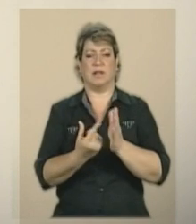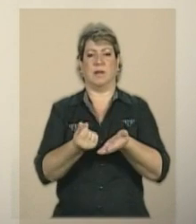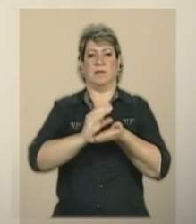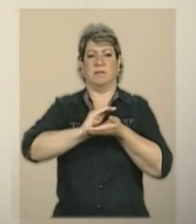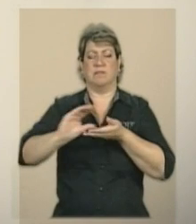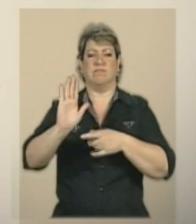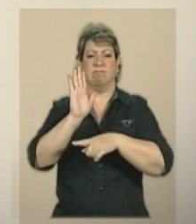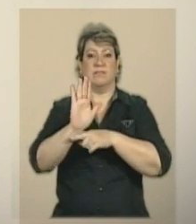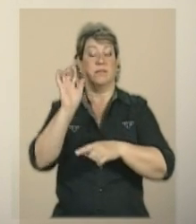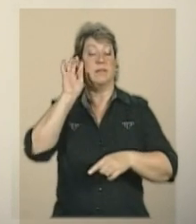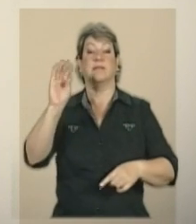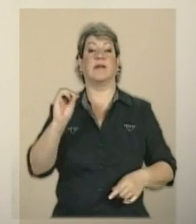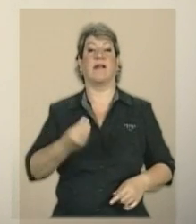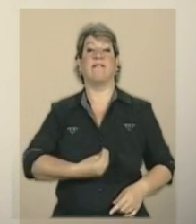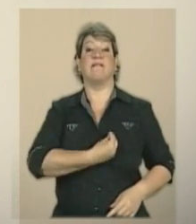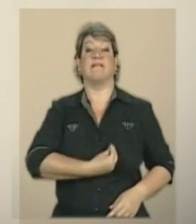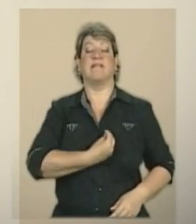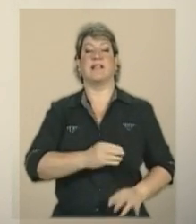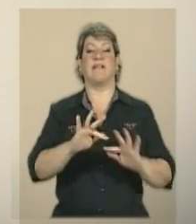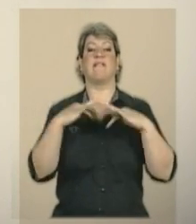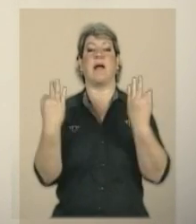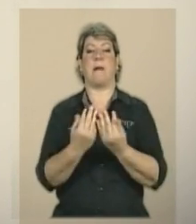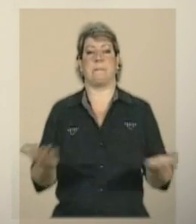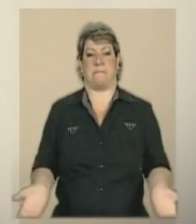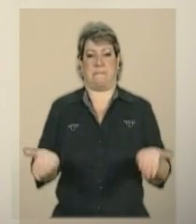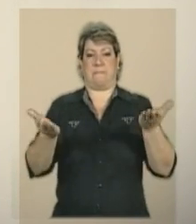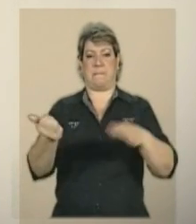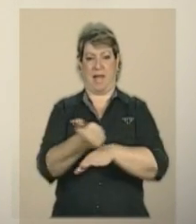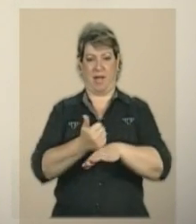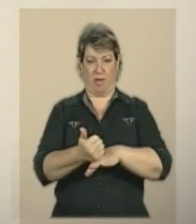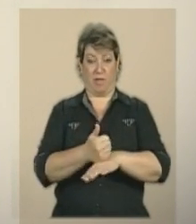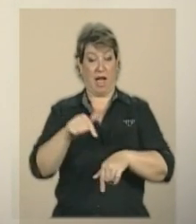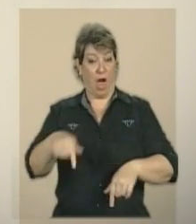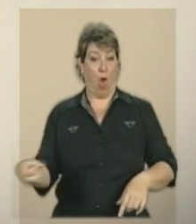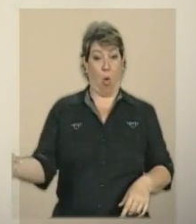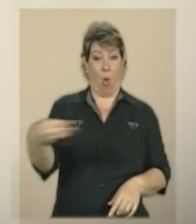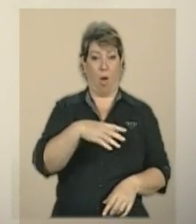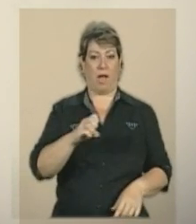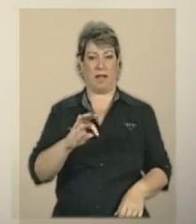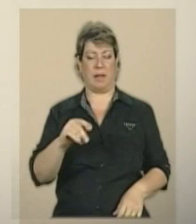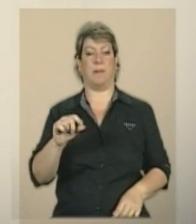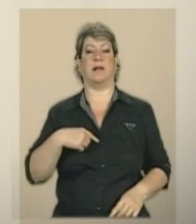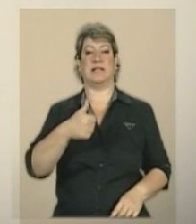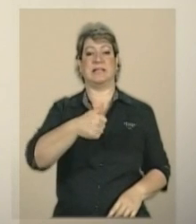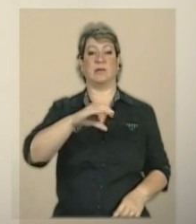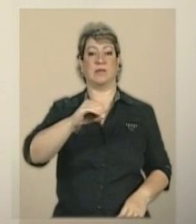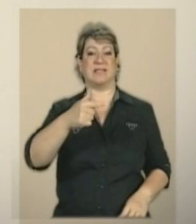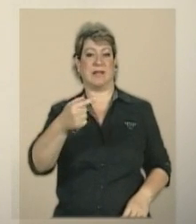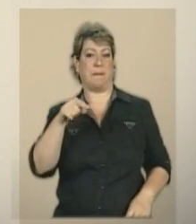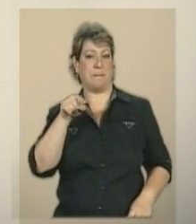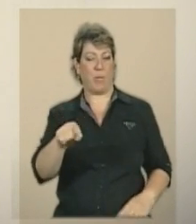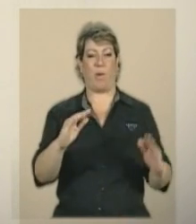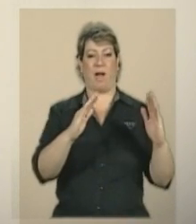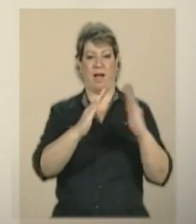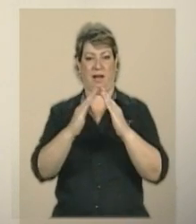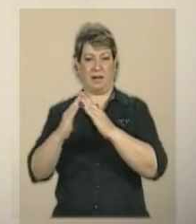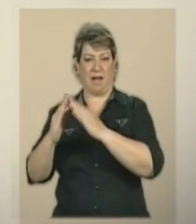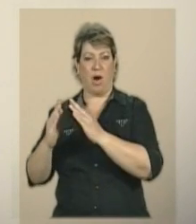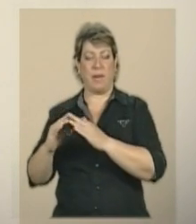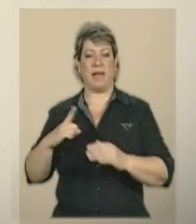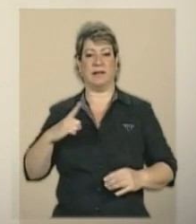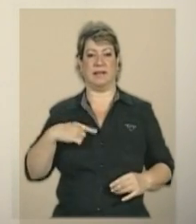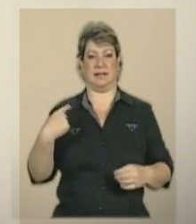qualidade de vida das famílias nessa nova etapa nós vamos construir 107.000 casas nas